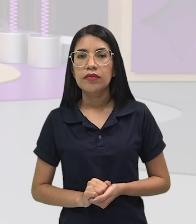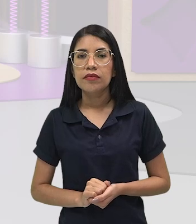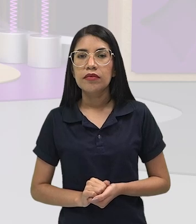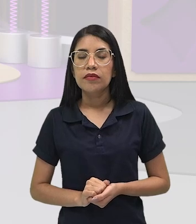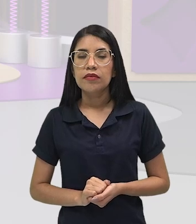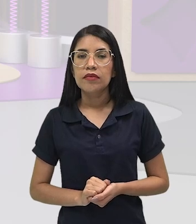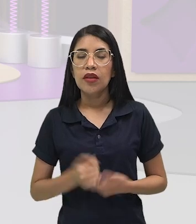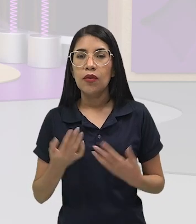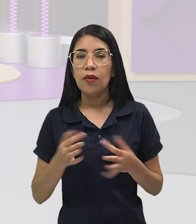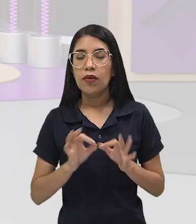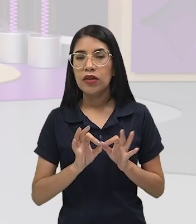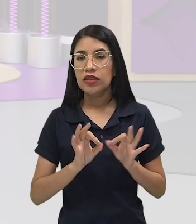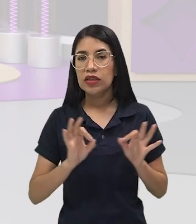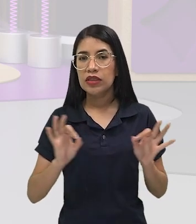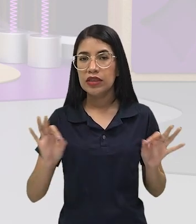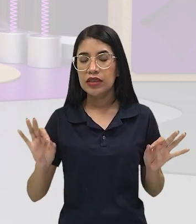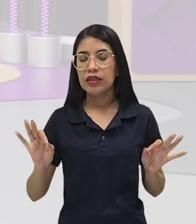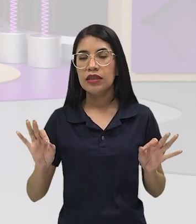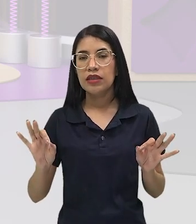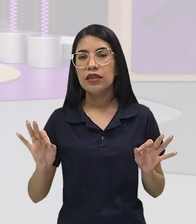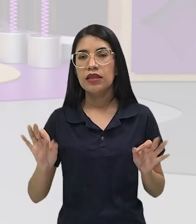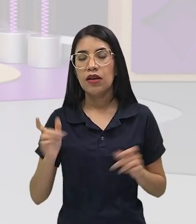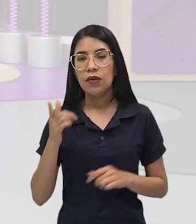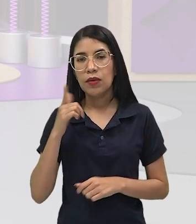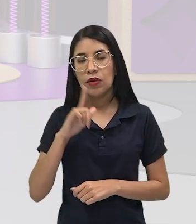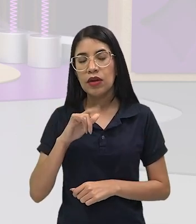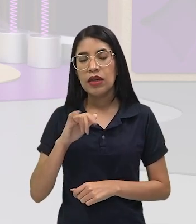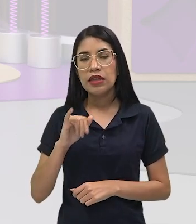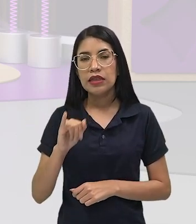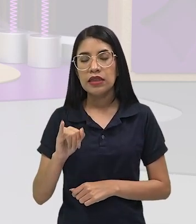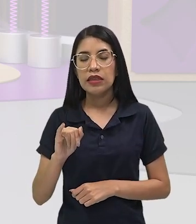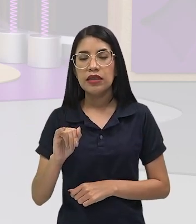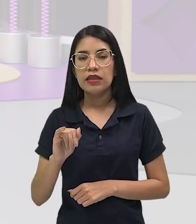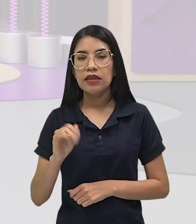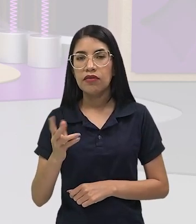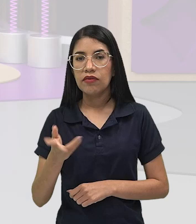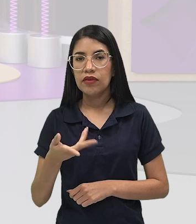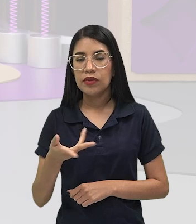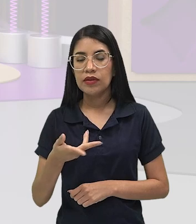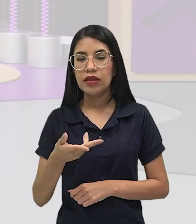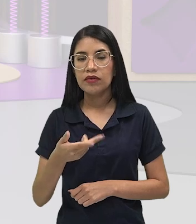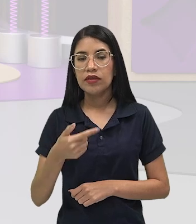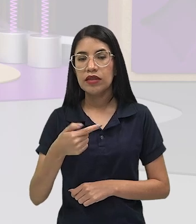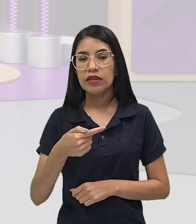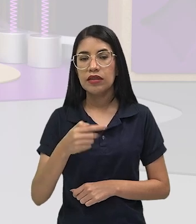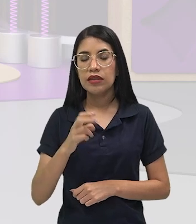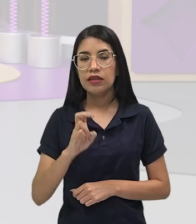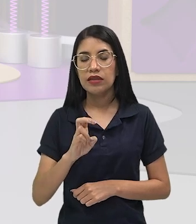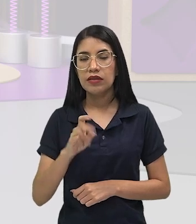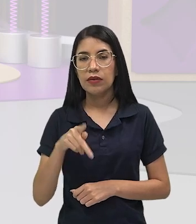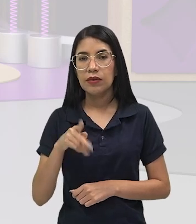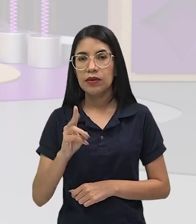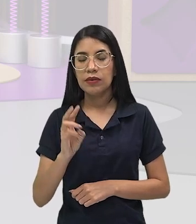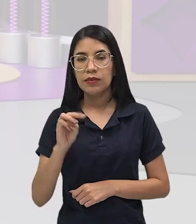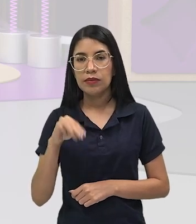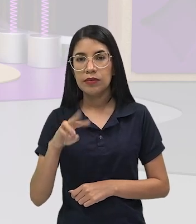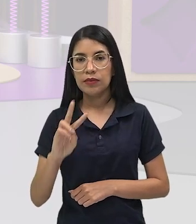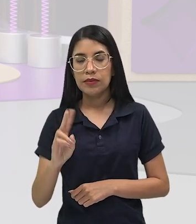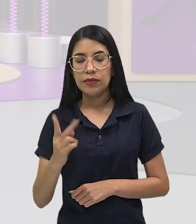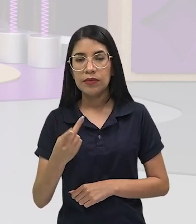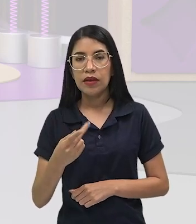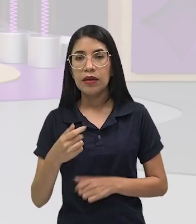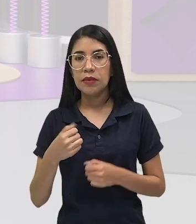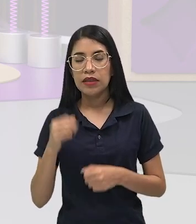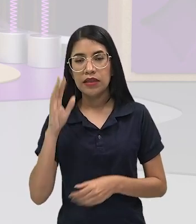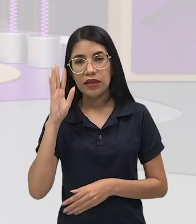quilômetros percorreria se sua velocidade fosse de 75 km por hora? É essa interpretação que você vai